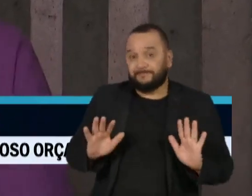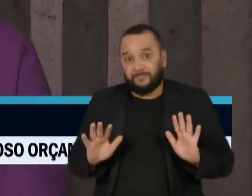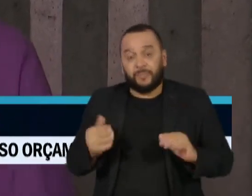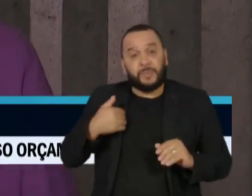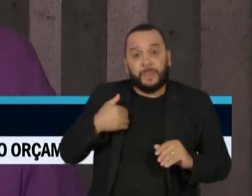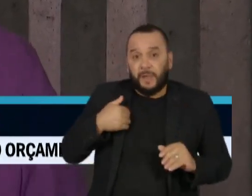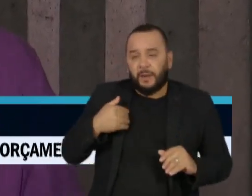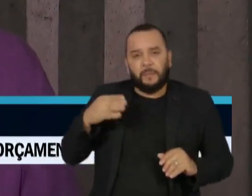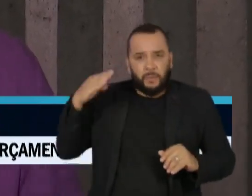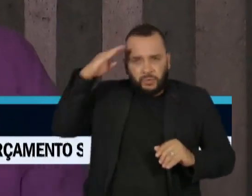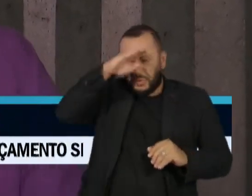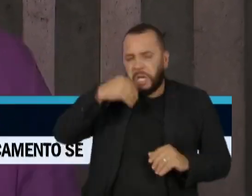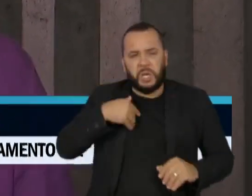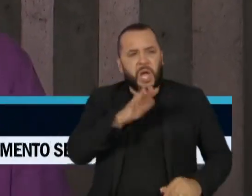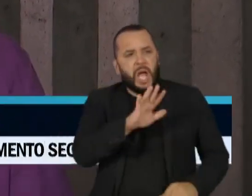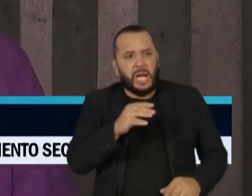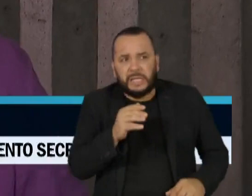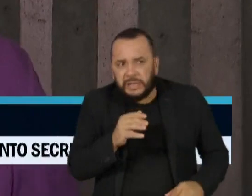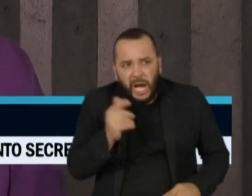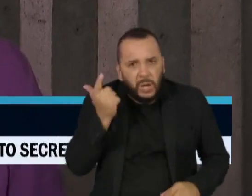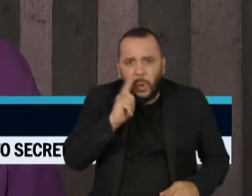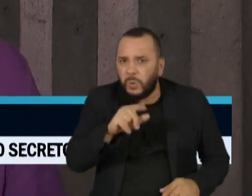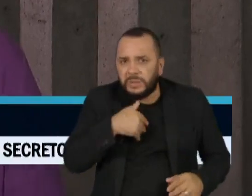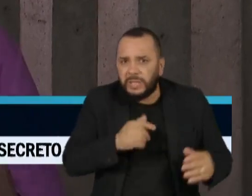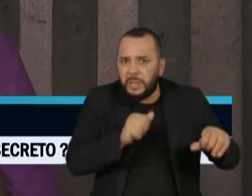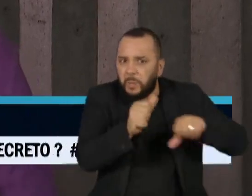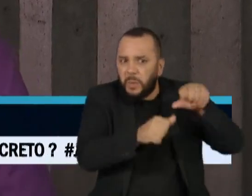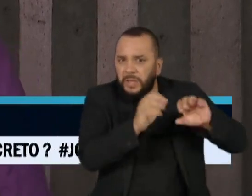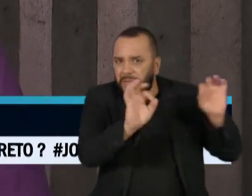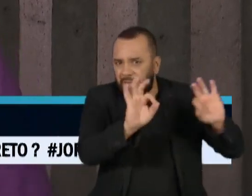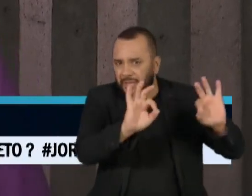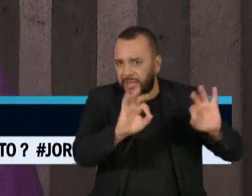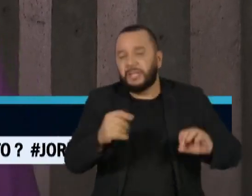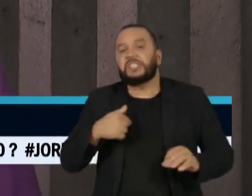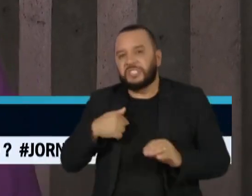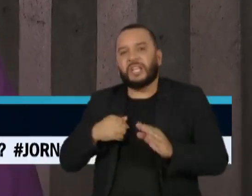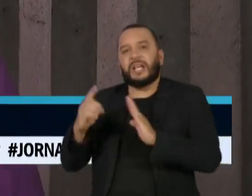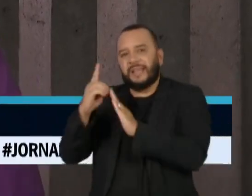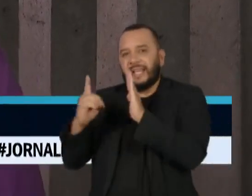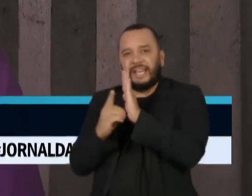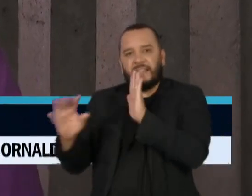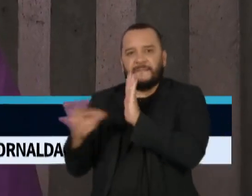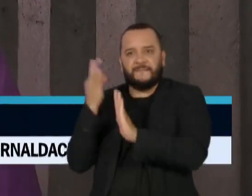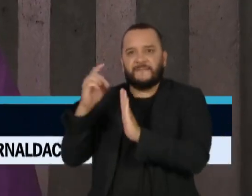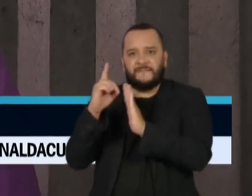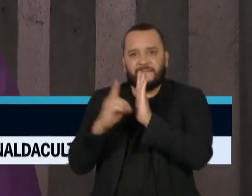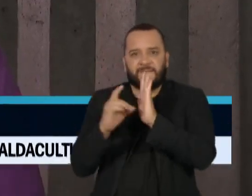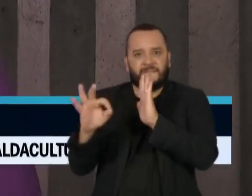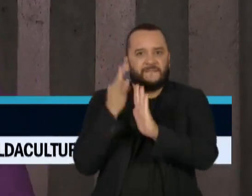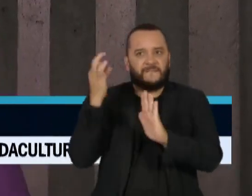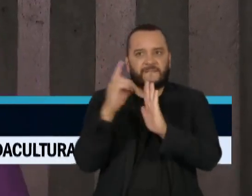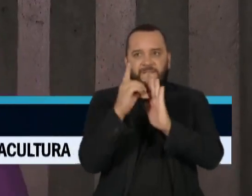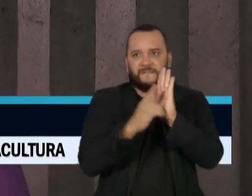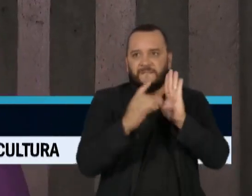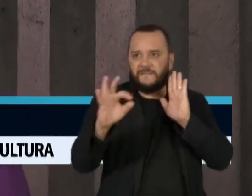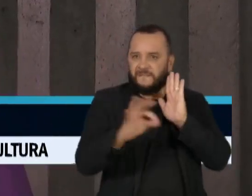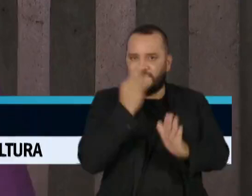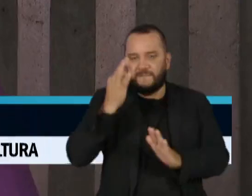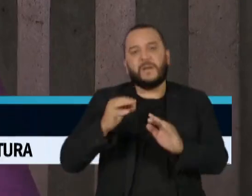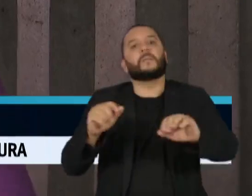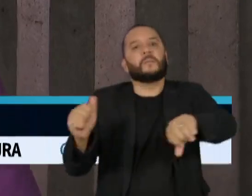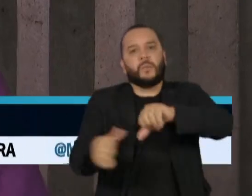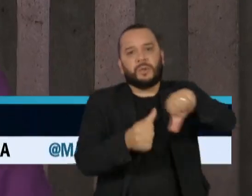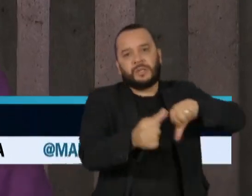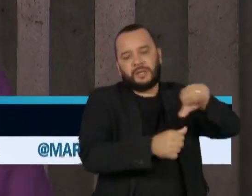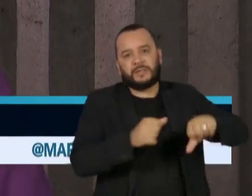queria, Jair Bolsonaro editou ao longo de seu mandato centenas de decretos e promoveu mudanças